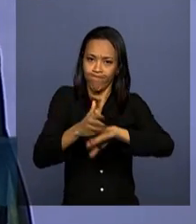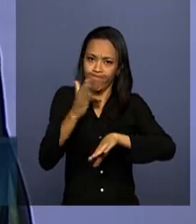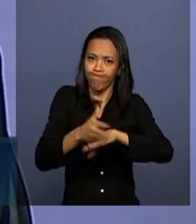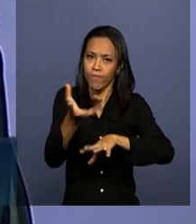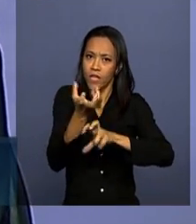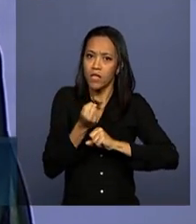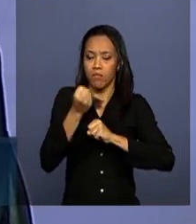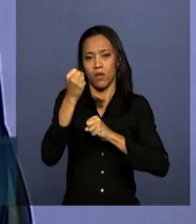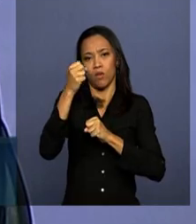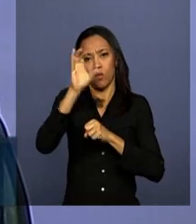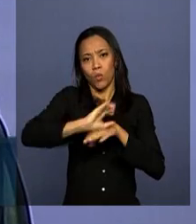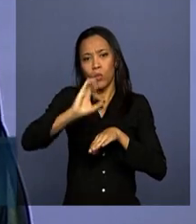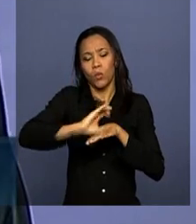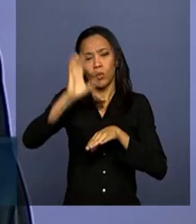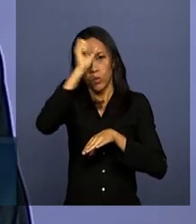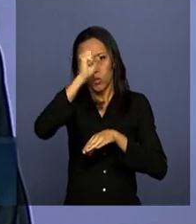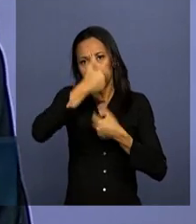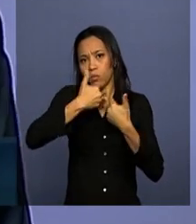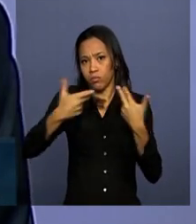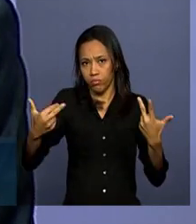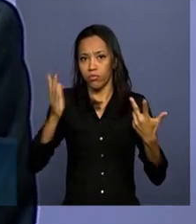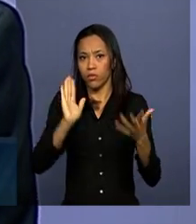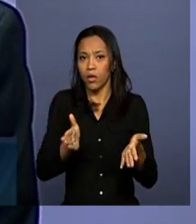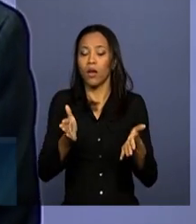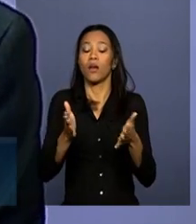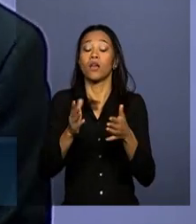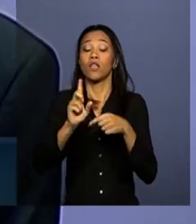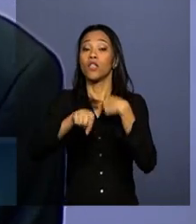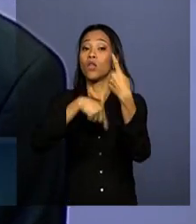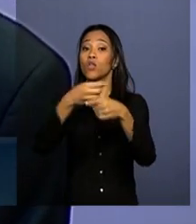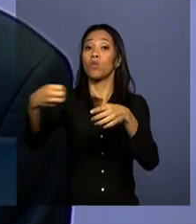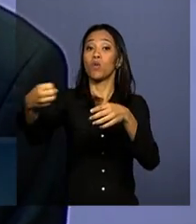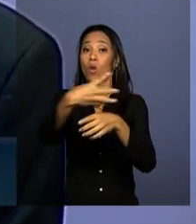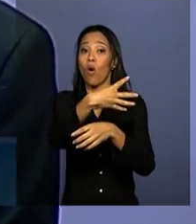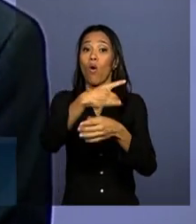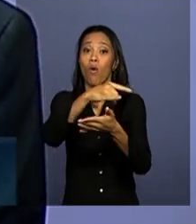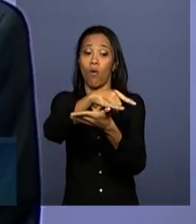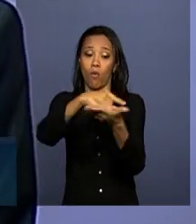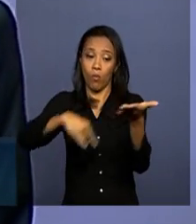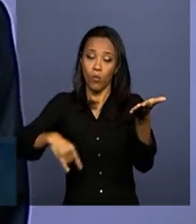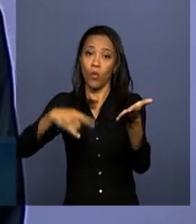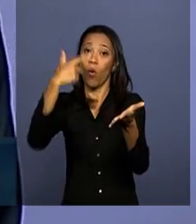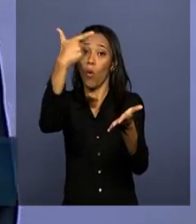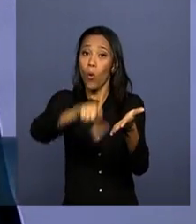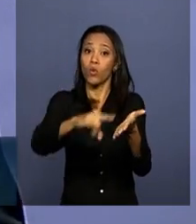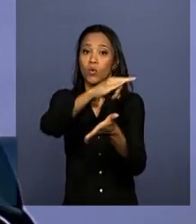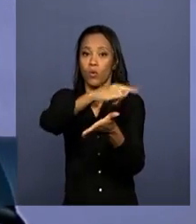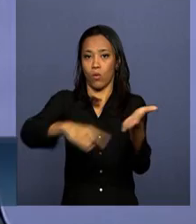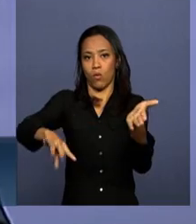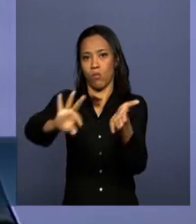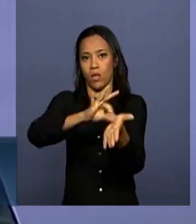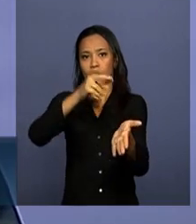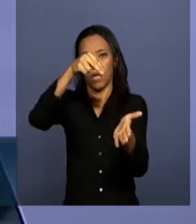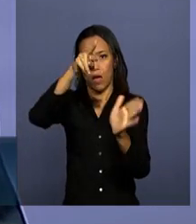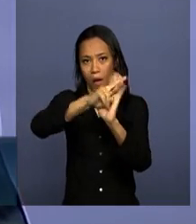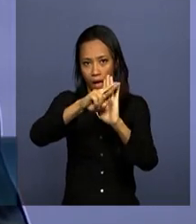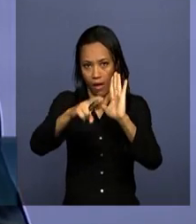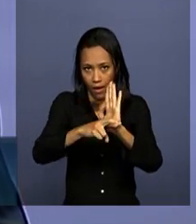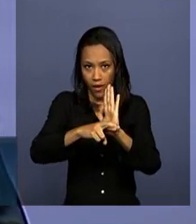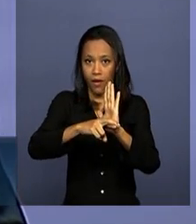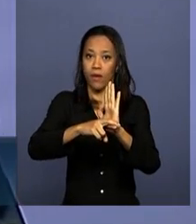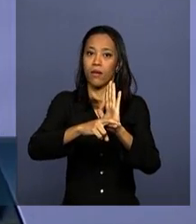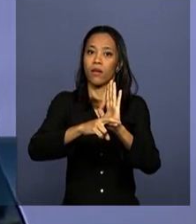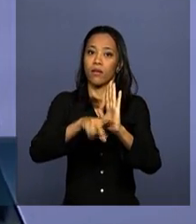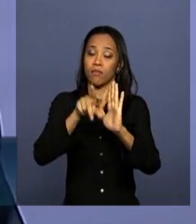fazer a formação de profissionais e nós estabeleceremos uma norma técnica que vai detalhar, a partir desta portaria,